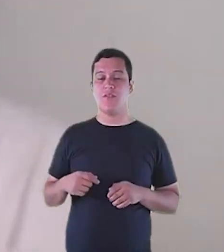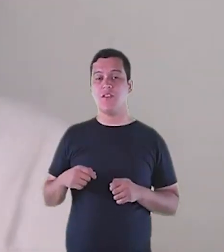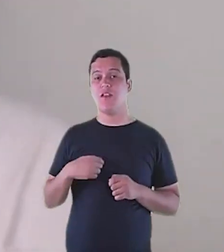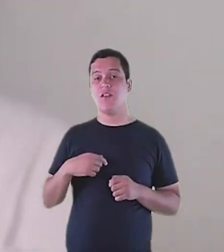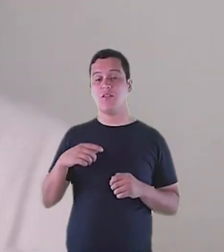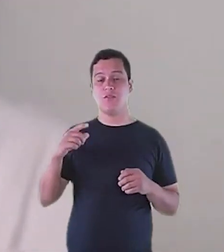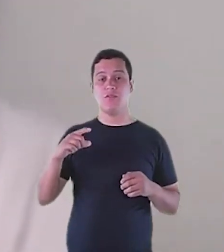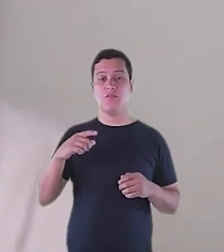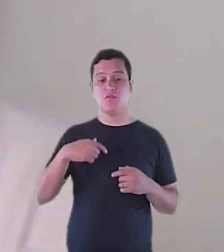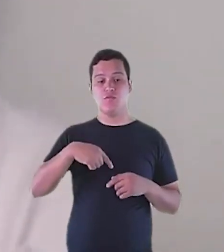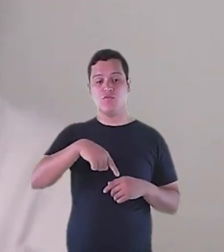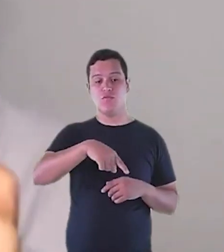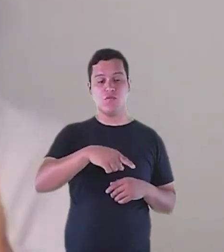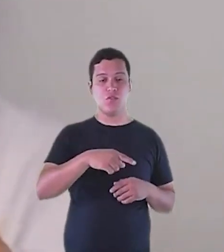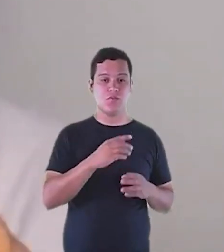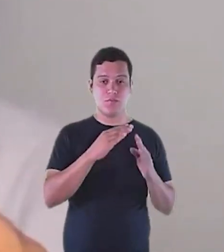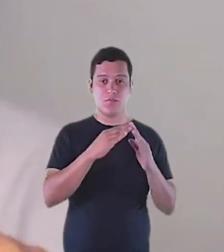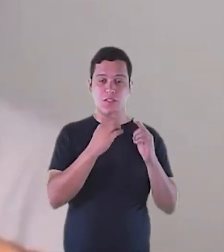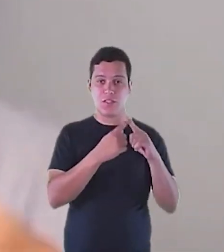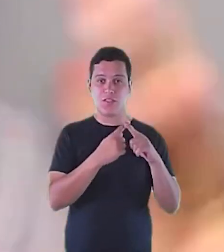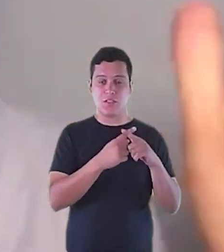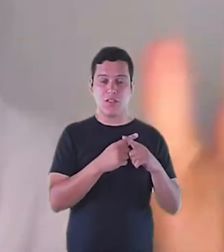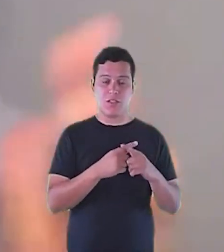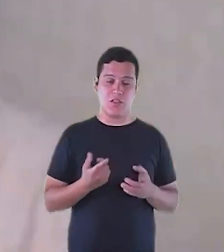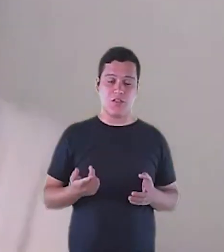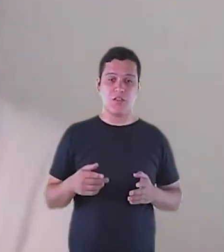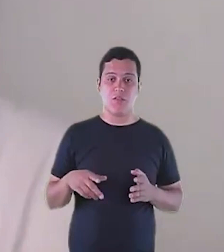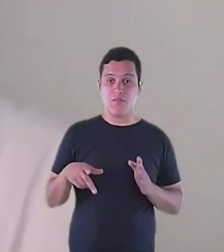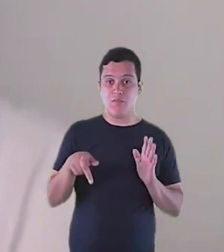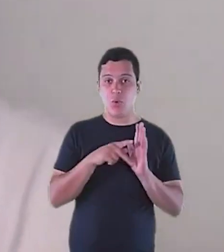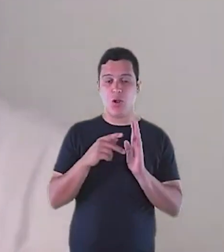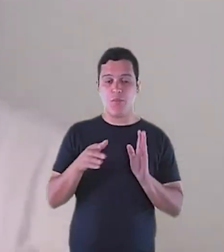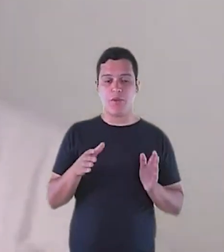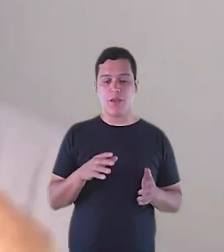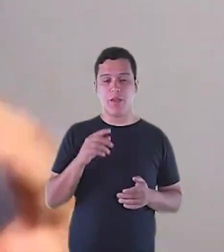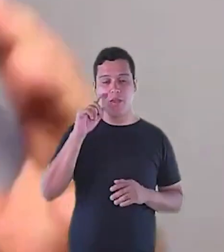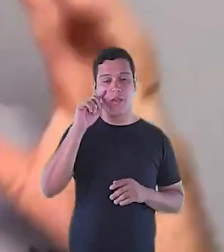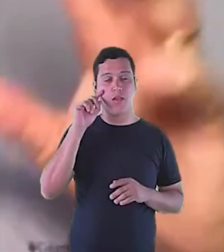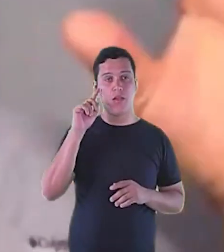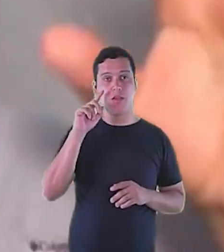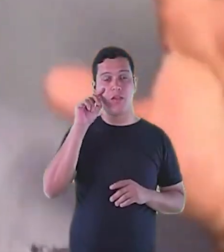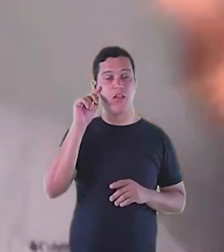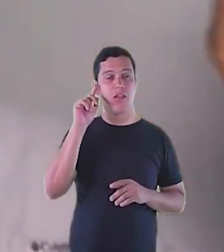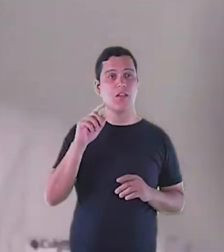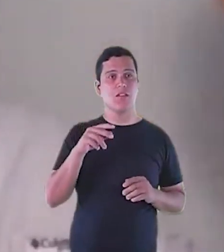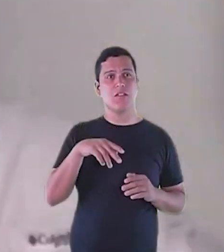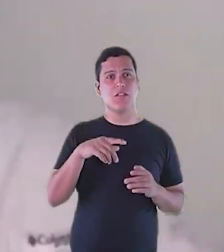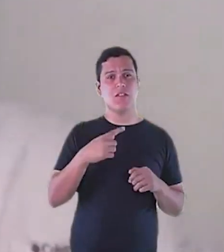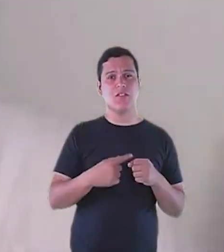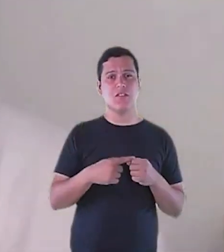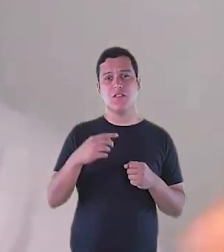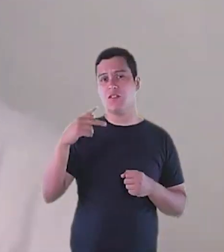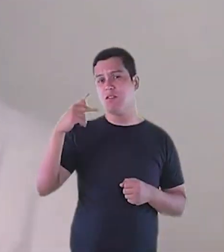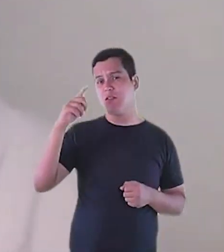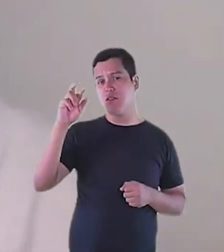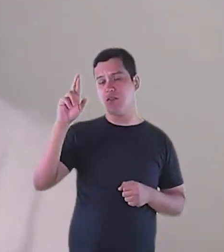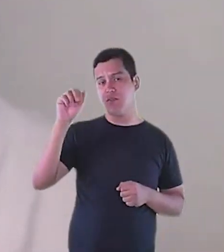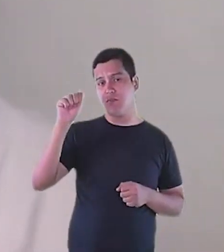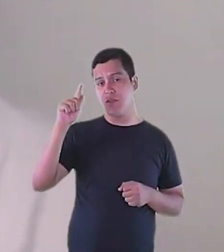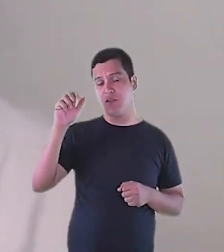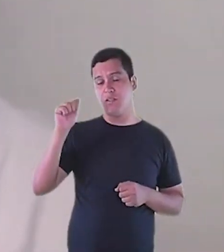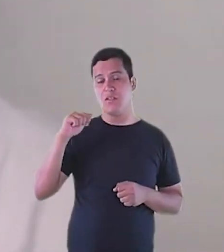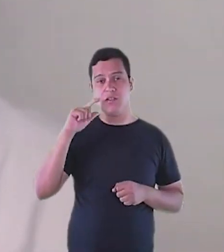uma igreja barroca de Braga, né? Cidade barroca portuguesa. E eu fiquei olhando, tentando identificar essa